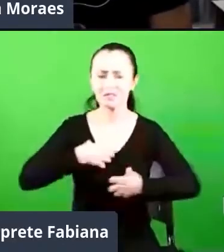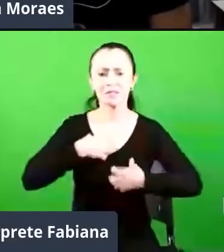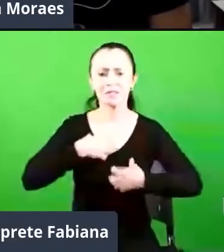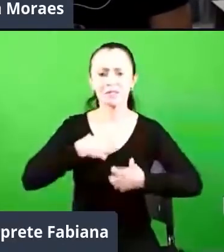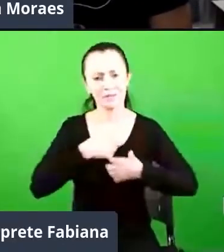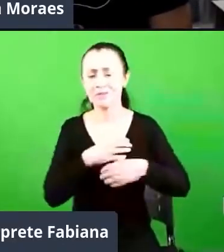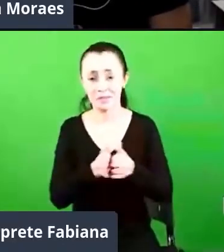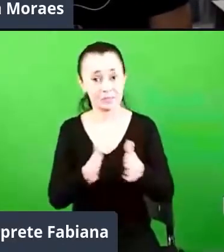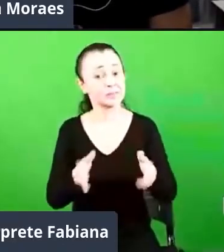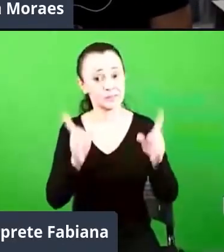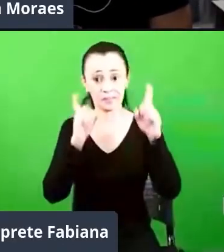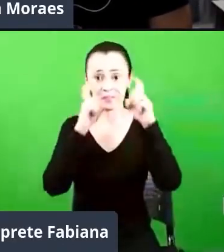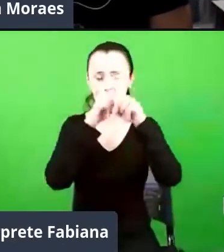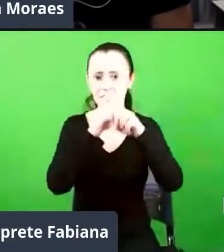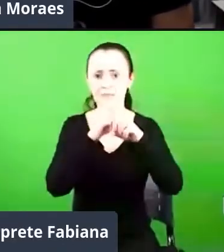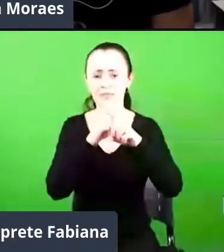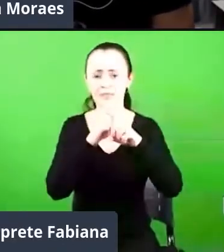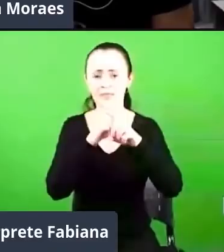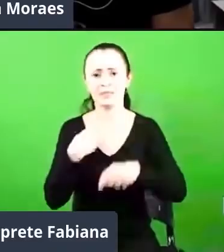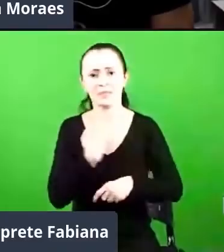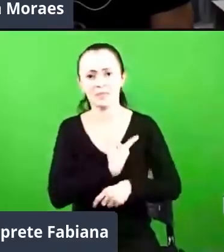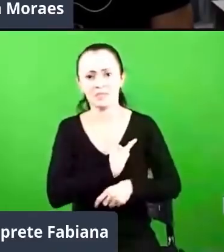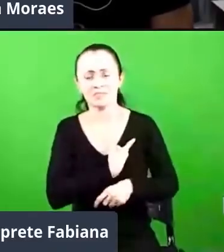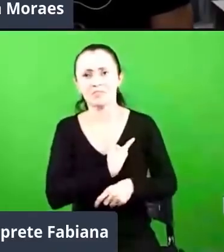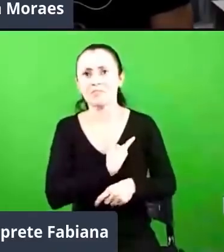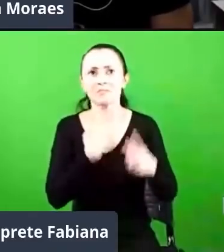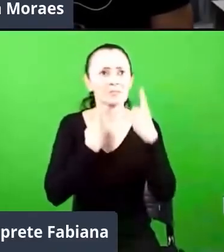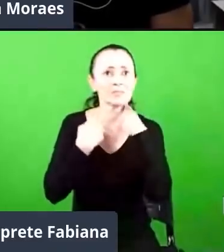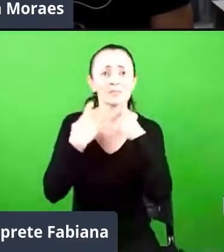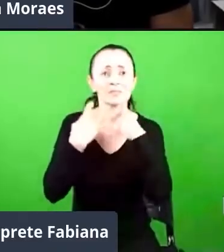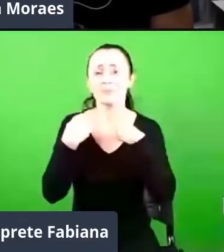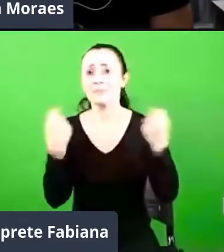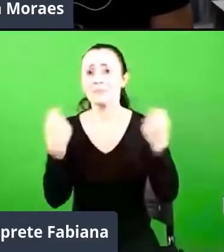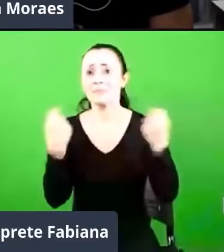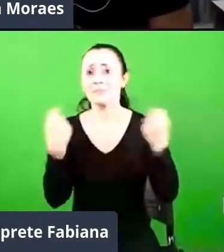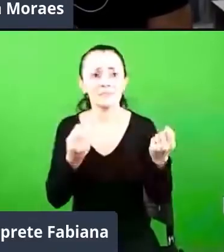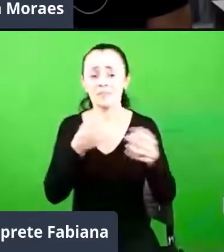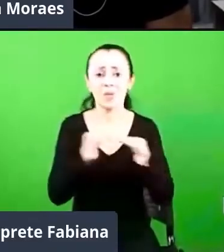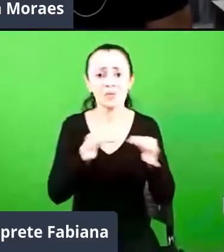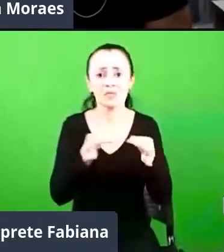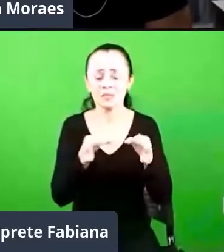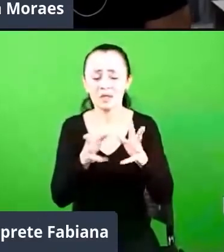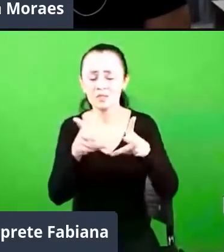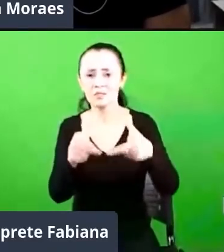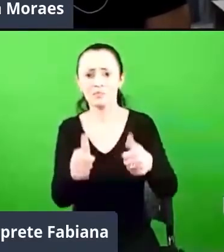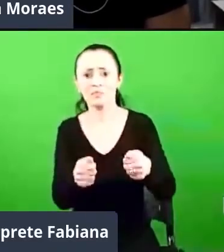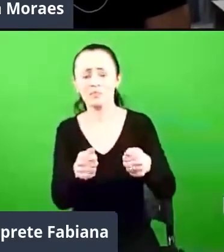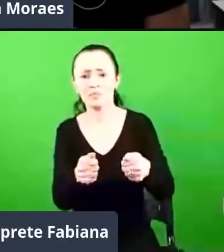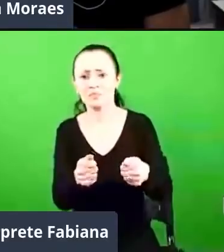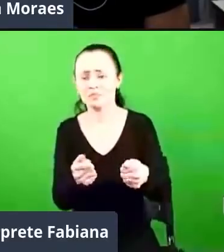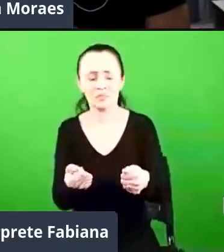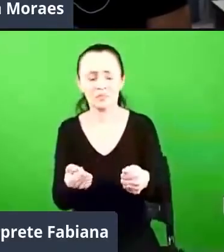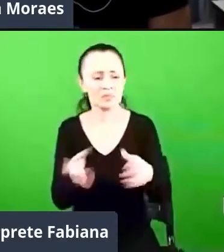que a gente quer, o que nós gostaríamos, que passa logo, que volte ao normal. Agora, o que